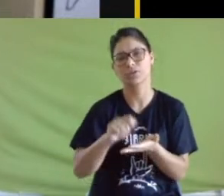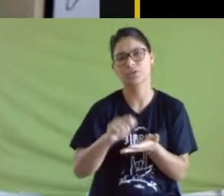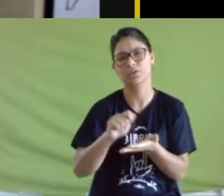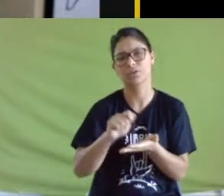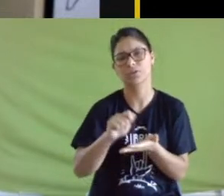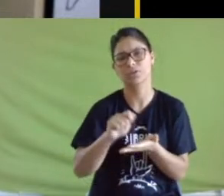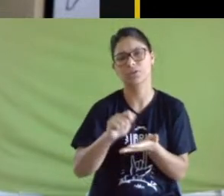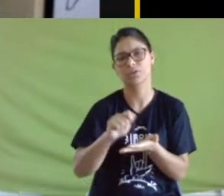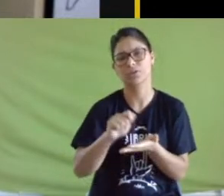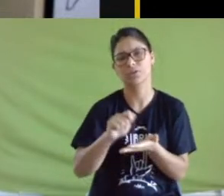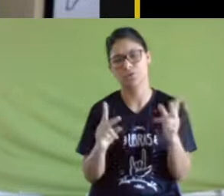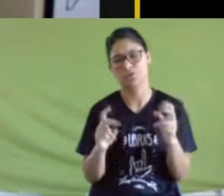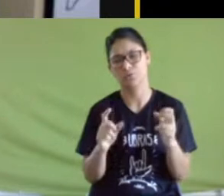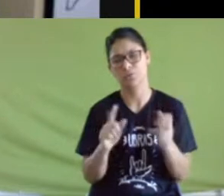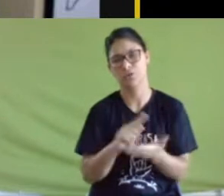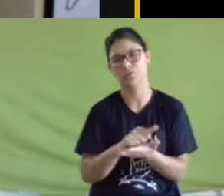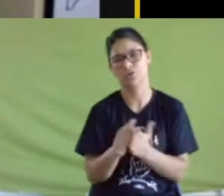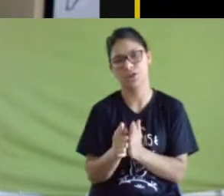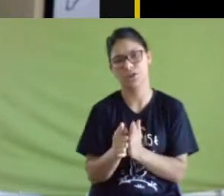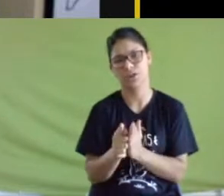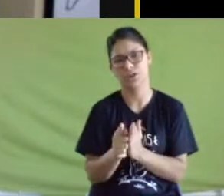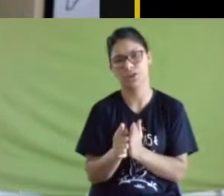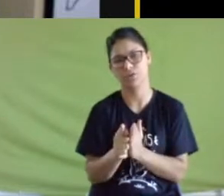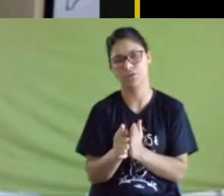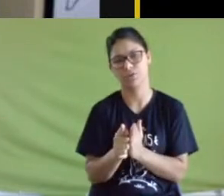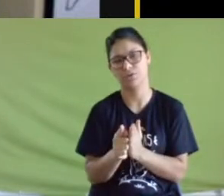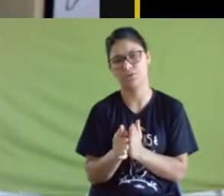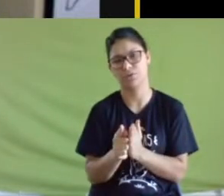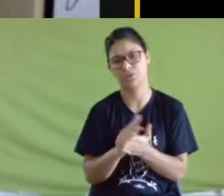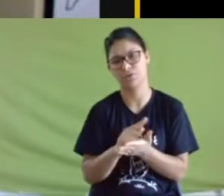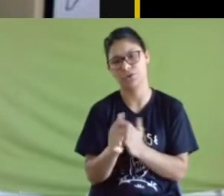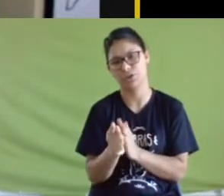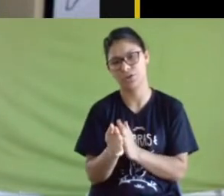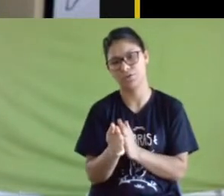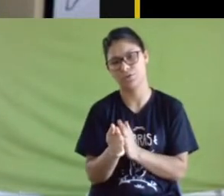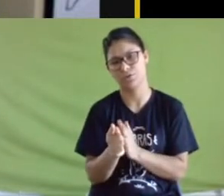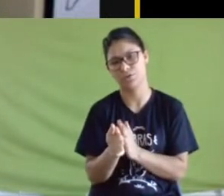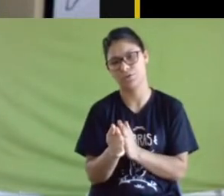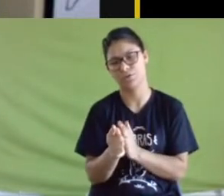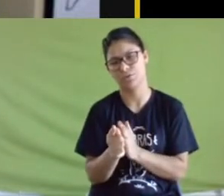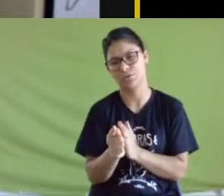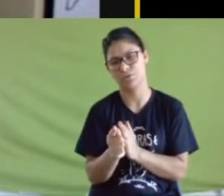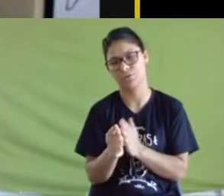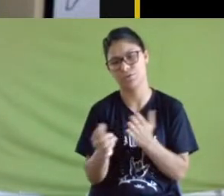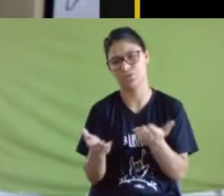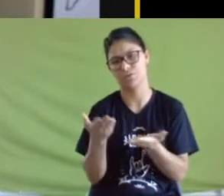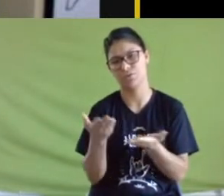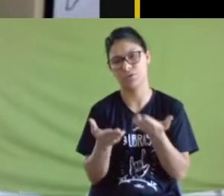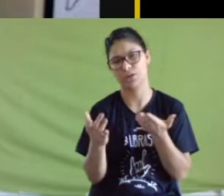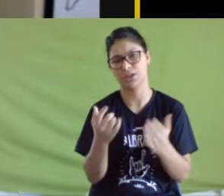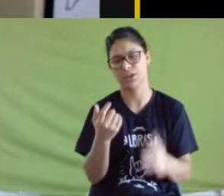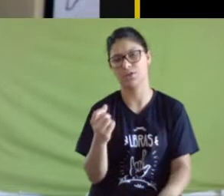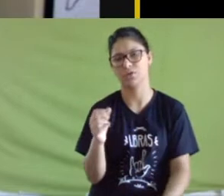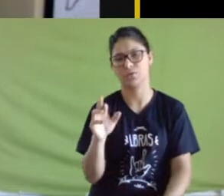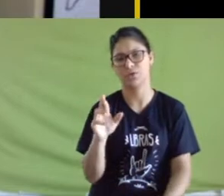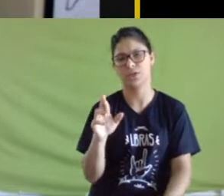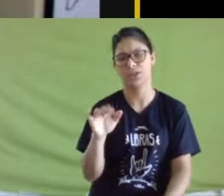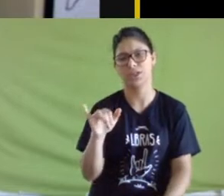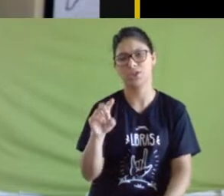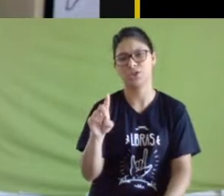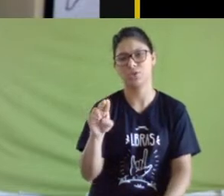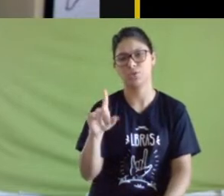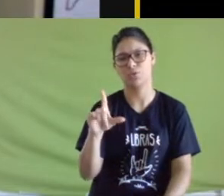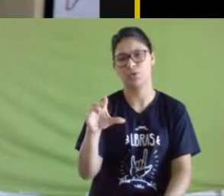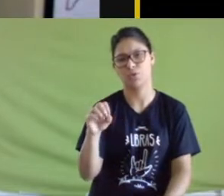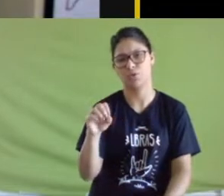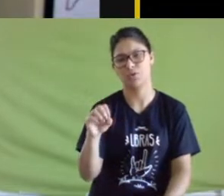texto sobre o gênero, ou gêneros, que o Tratado dos Ridículos trata. É